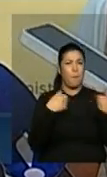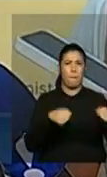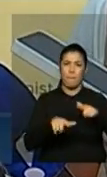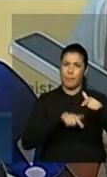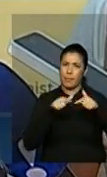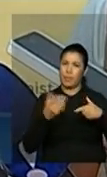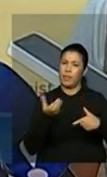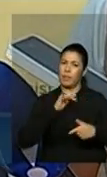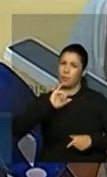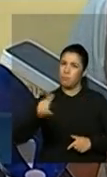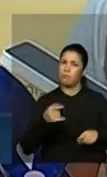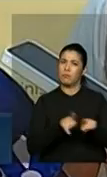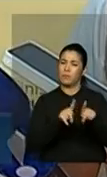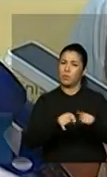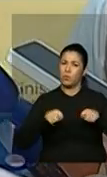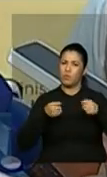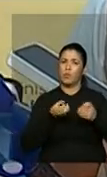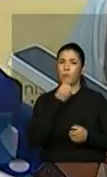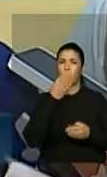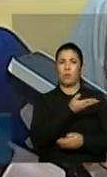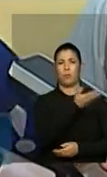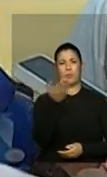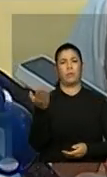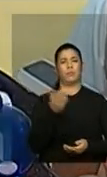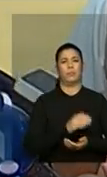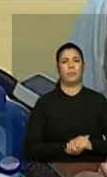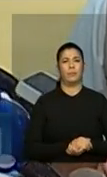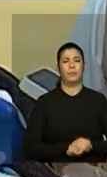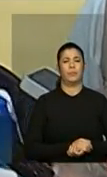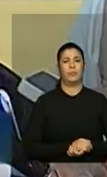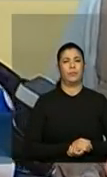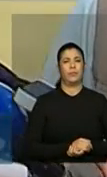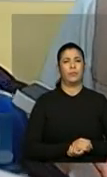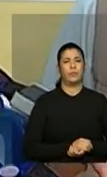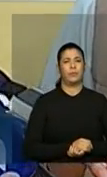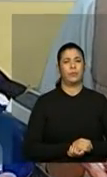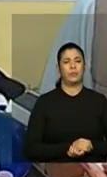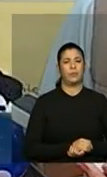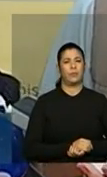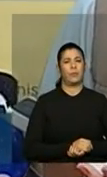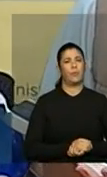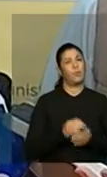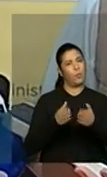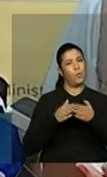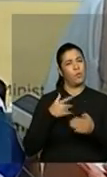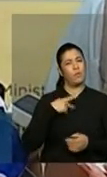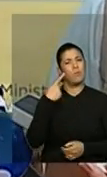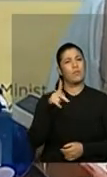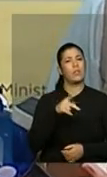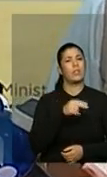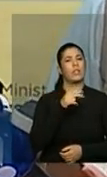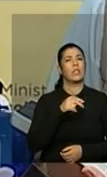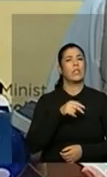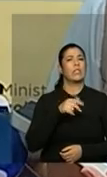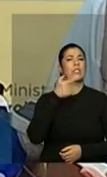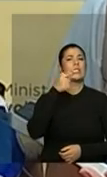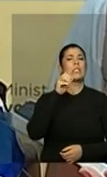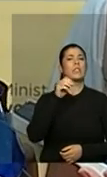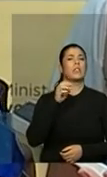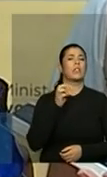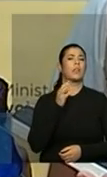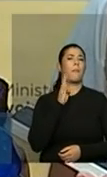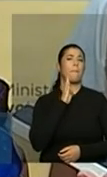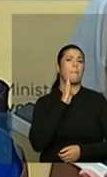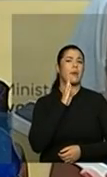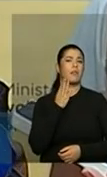e eu acho que esse esforço é um esforço bom para todo o Brasil. Isso, só uma dúvida técnica mesmo. A senhora falou do 70 bi. Quanto que é só para o